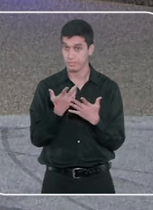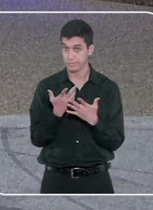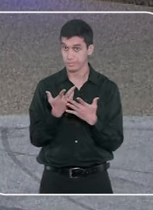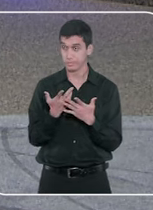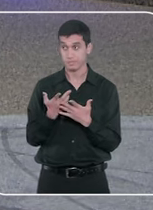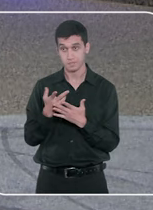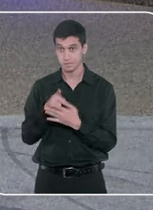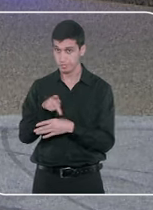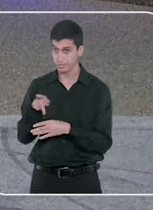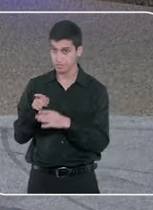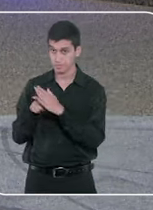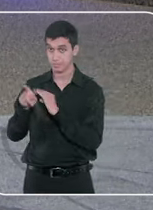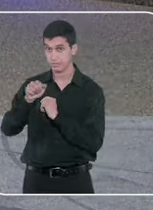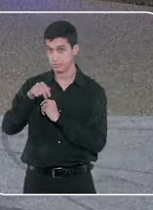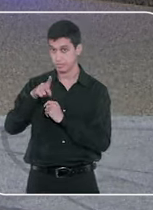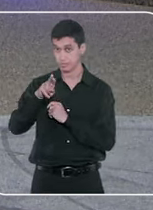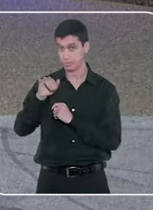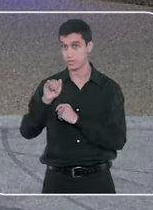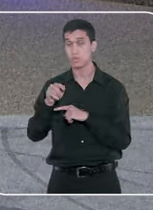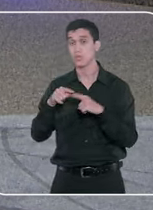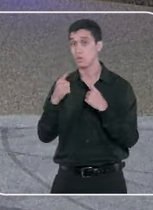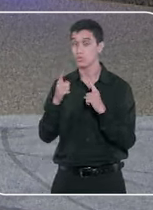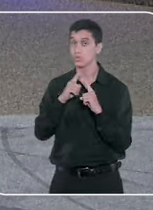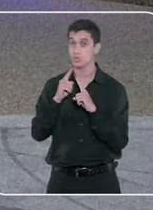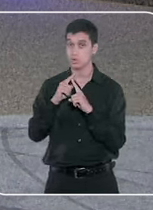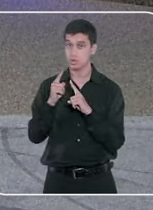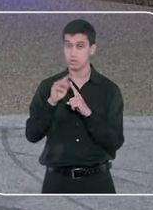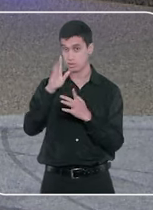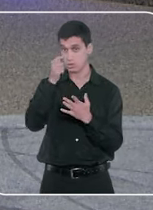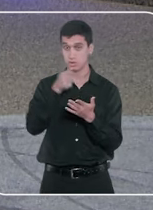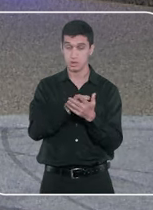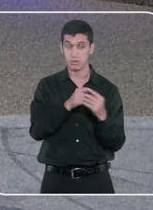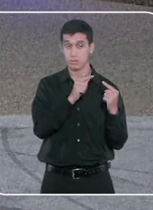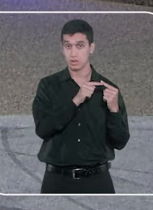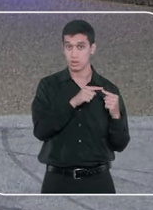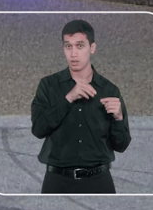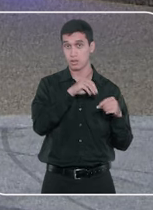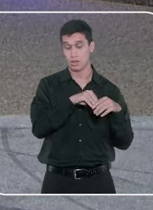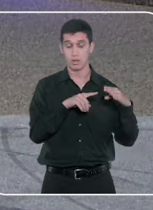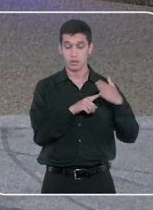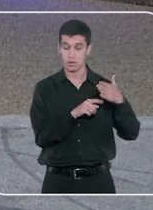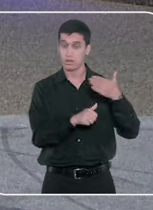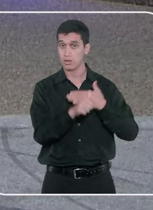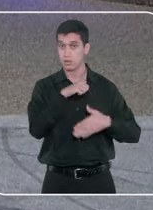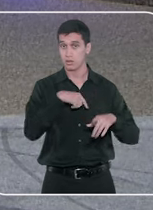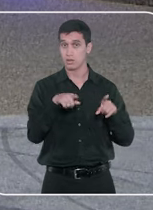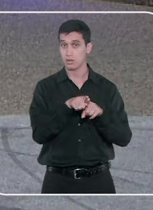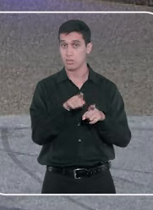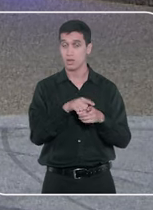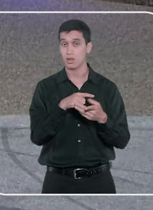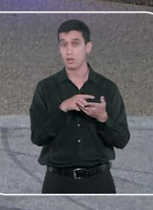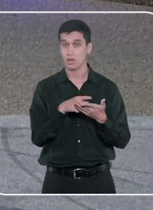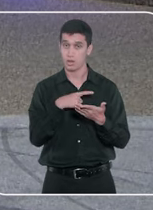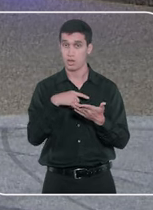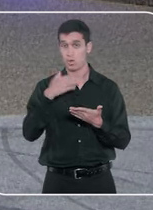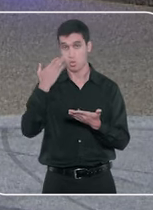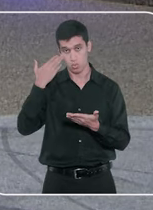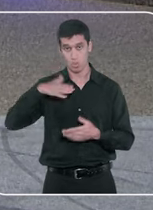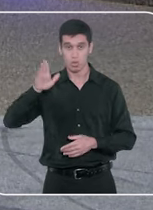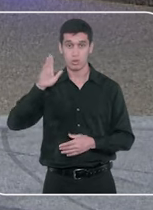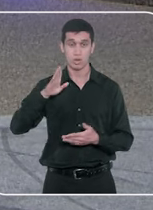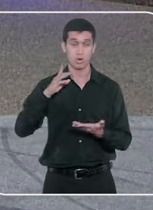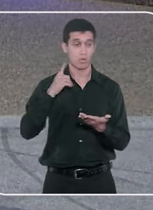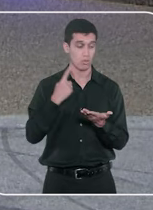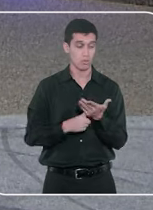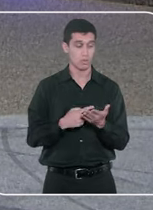Wamsley, quais os tipos de sanções aplicáveis na colaboração premiada e no acordo de leniência? Se der exemplos, melhor ainda.